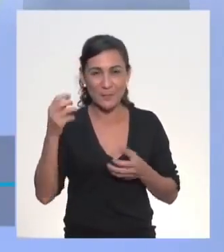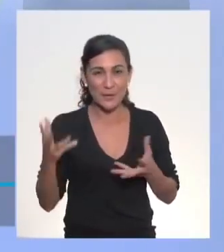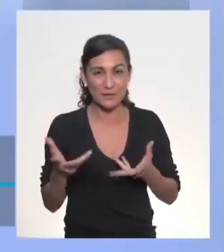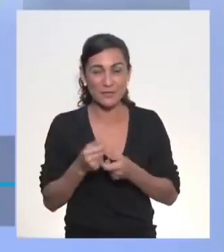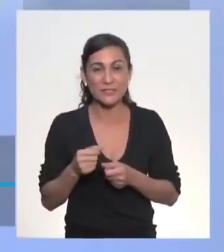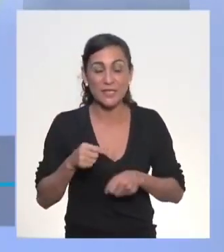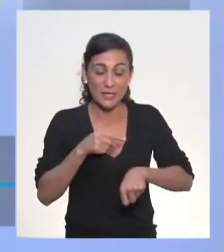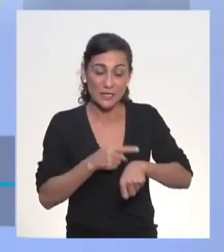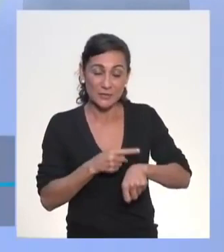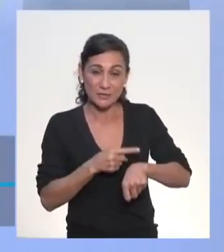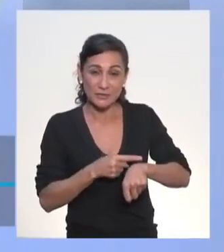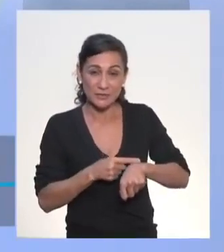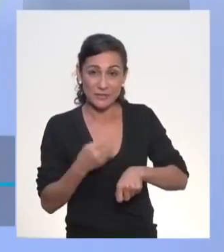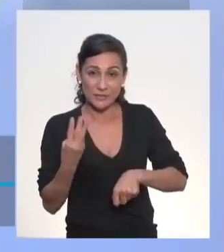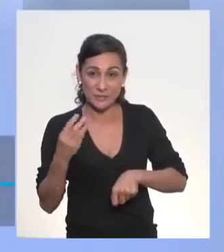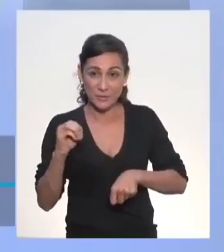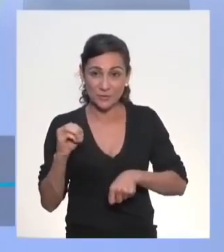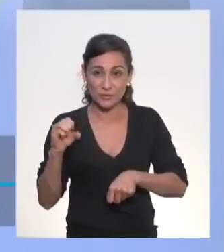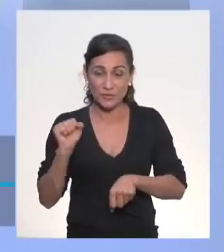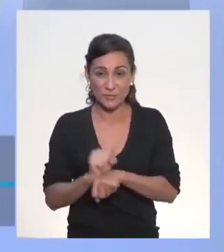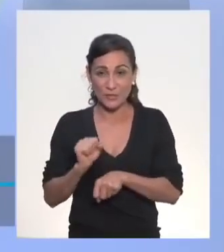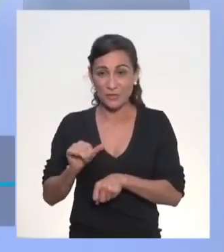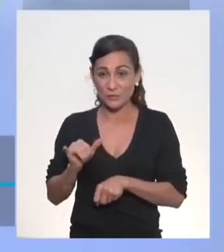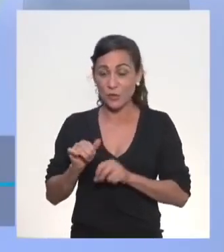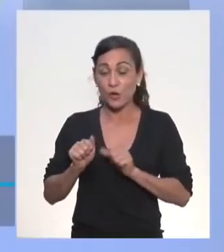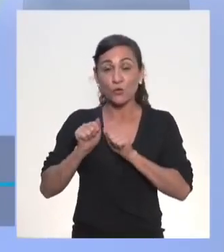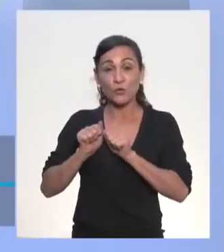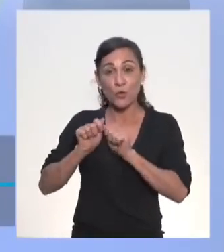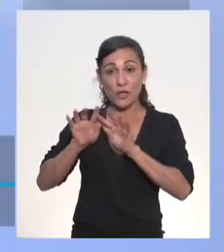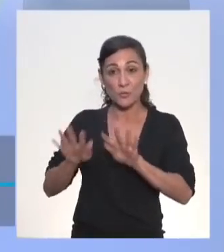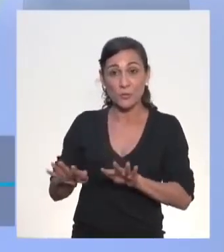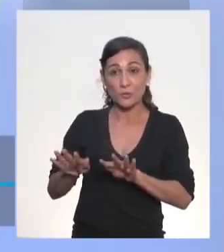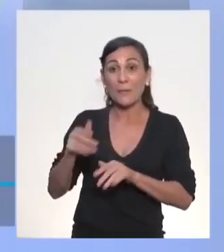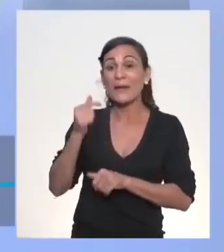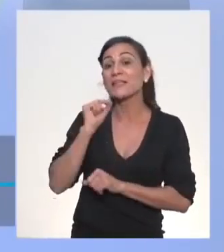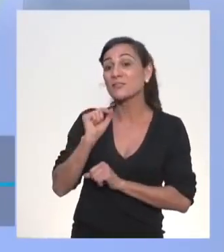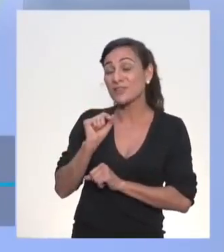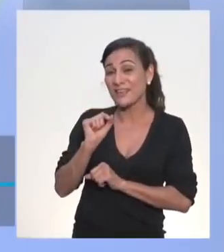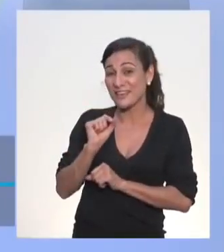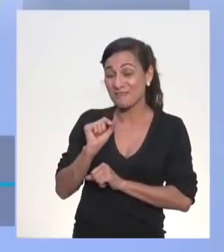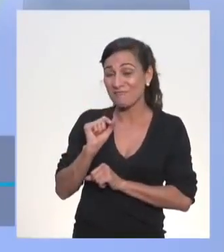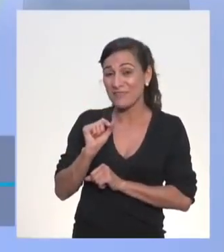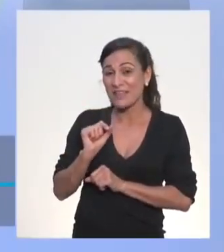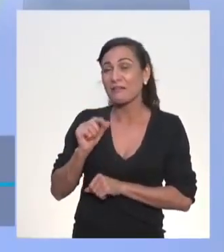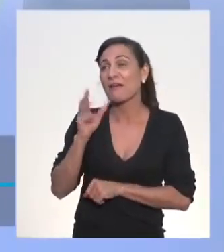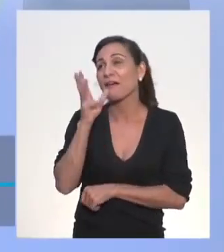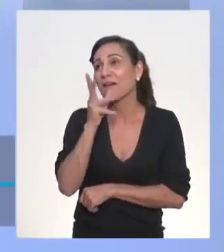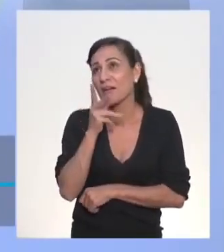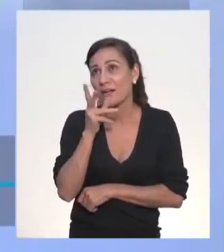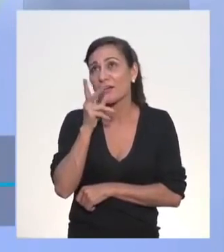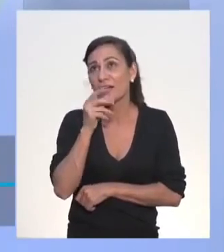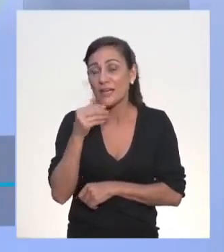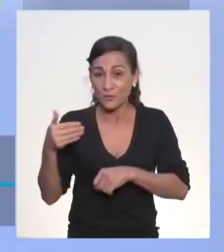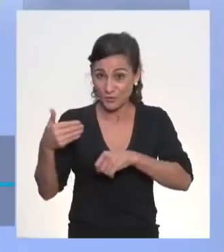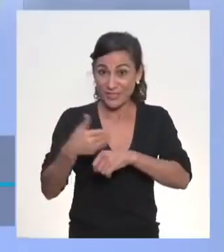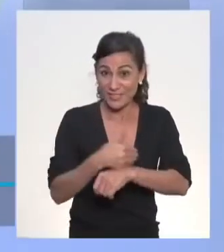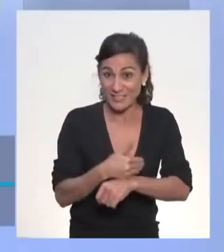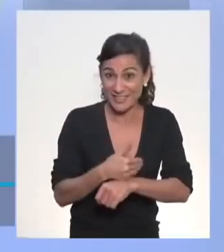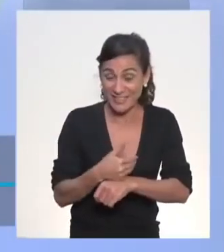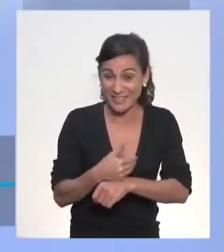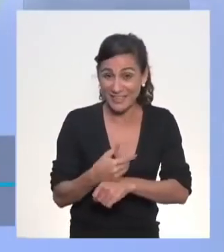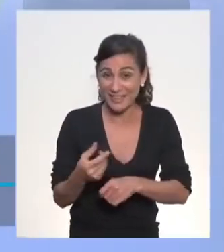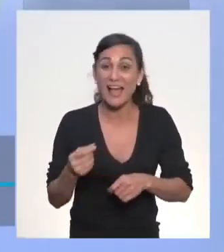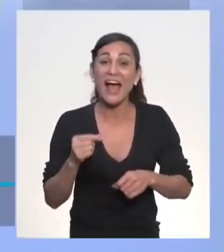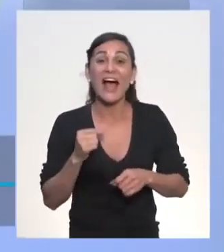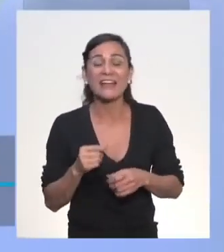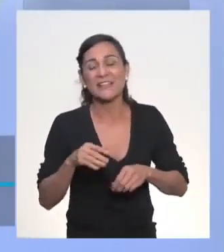minutos esperando no aeroporto o seu amigo chegar parece uma eternidade. Depois que ele chegou, você bate papo com ele, conversa, nossa,